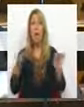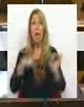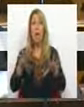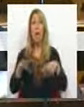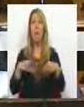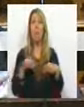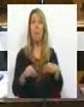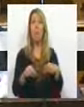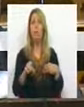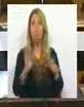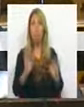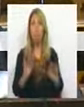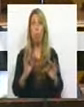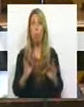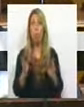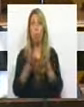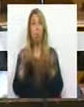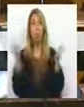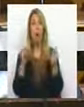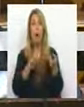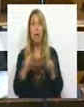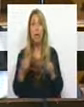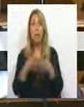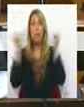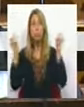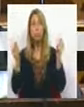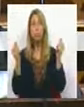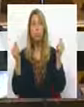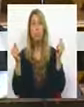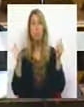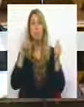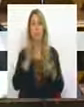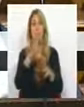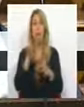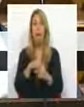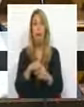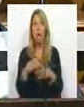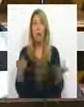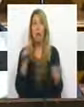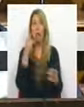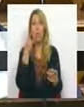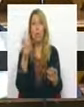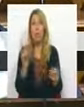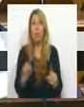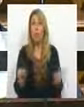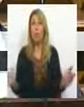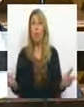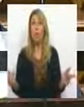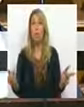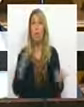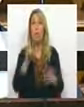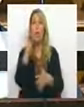próprio desaparecimento da alteração também está envolta neste desconhecimento. Isto é um imposto